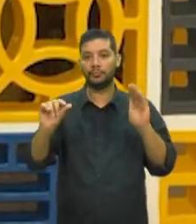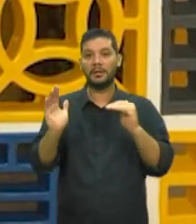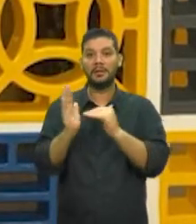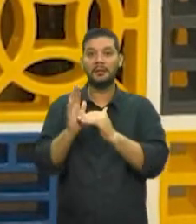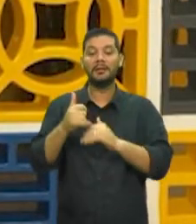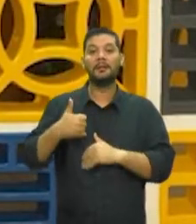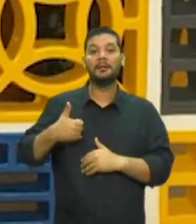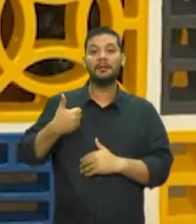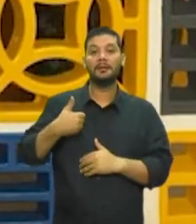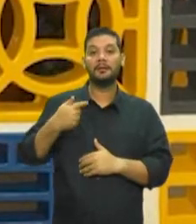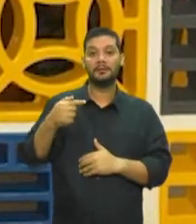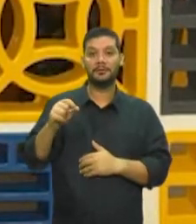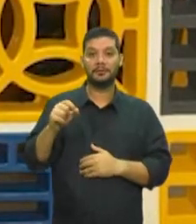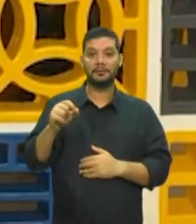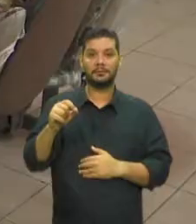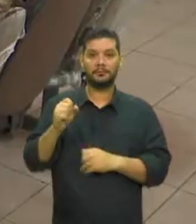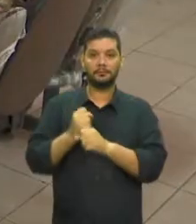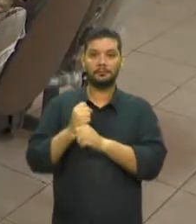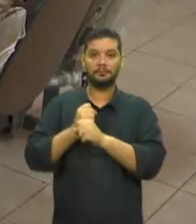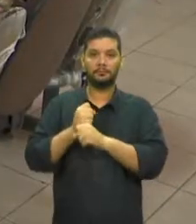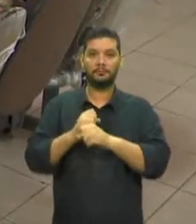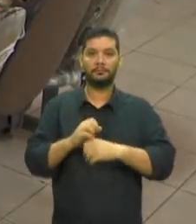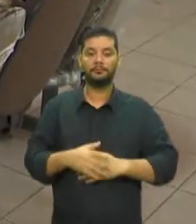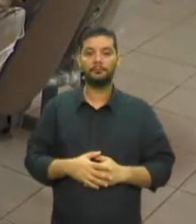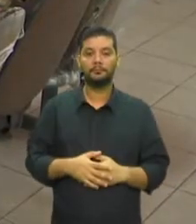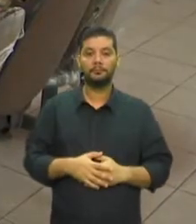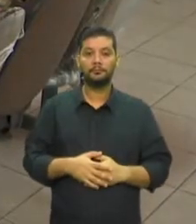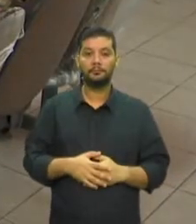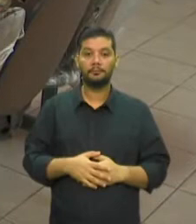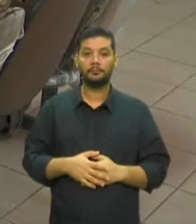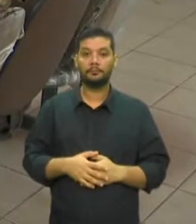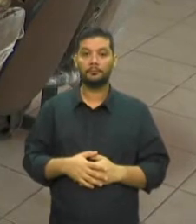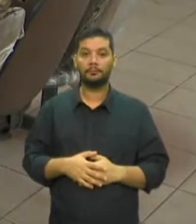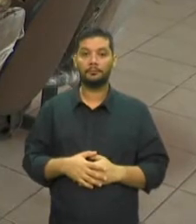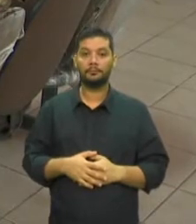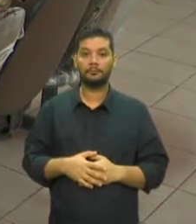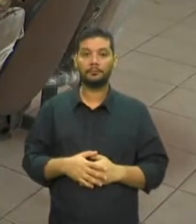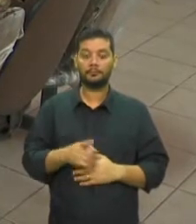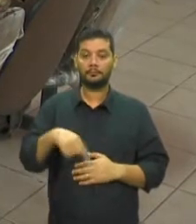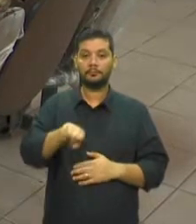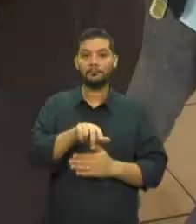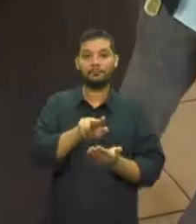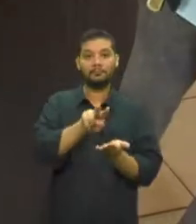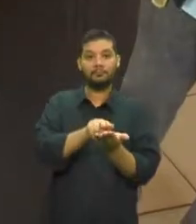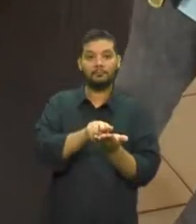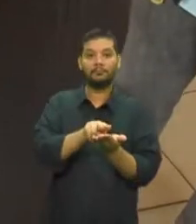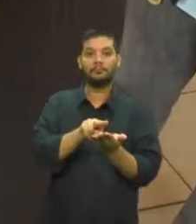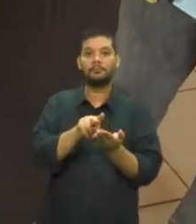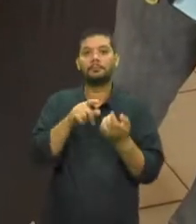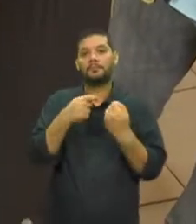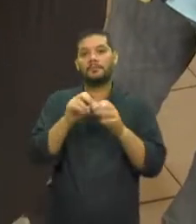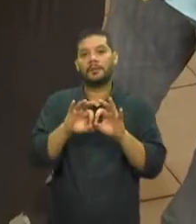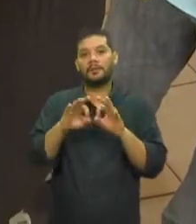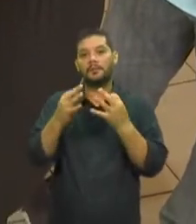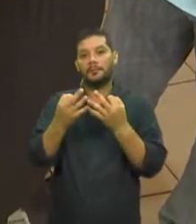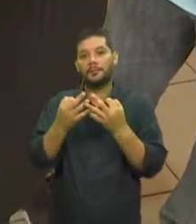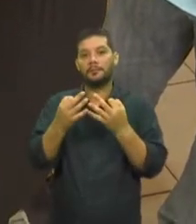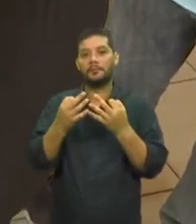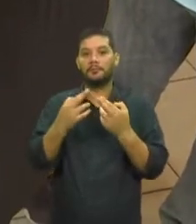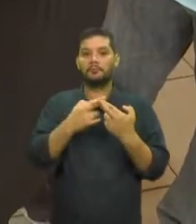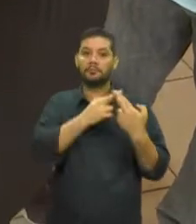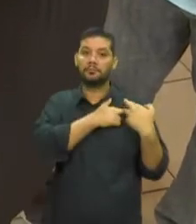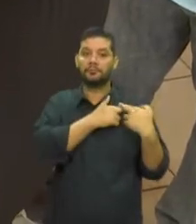chegar aos 70 anos. Para os idosos restritos ao leito, é necessário que o familiar ou responsável